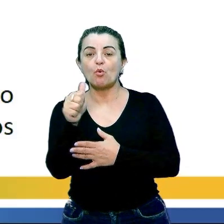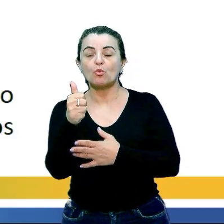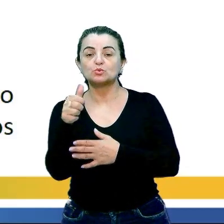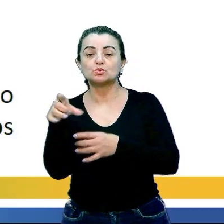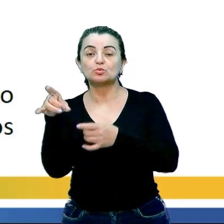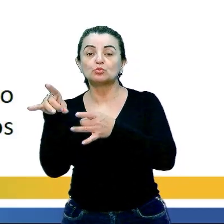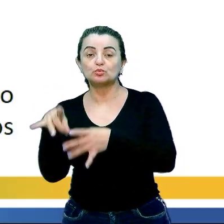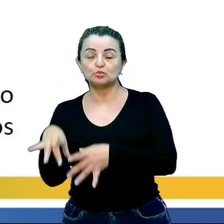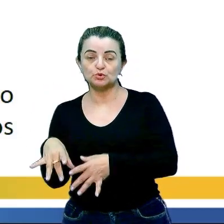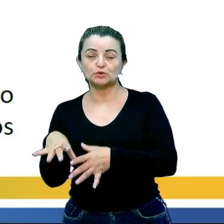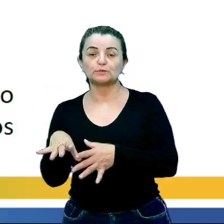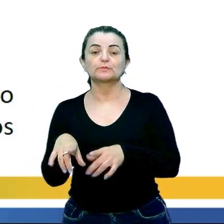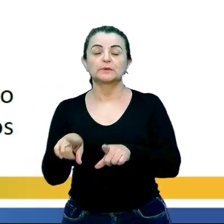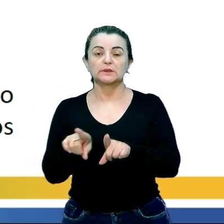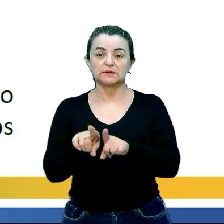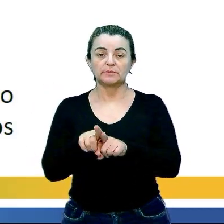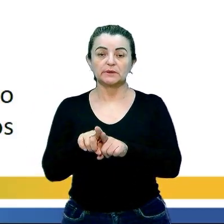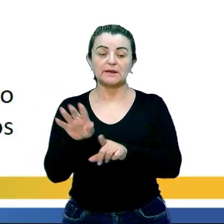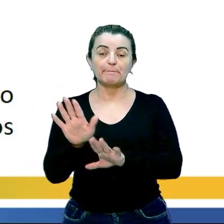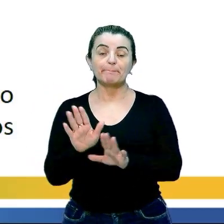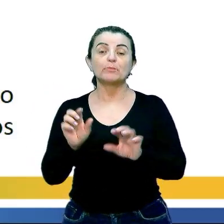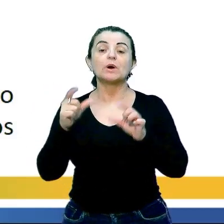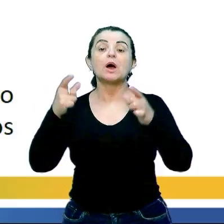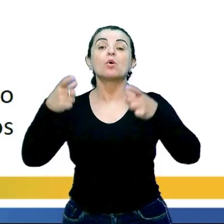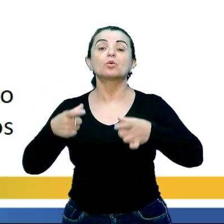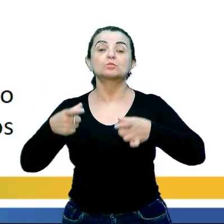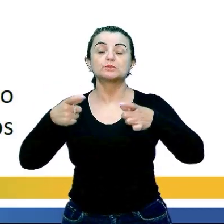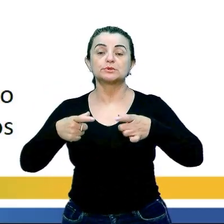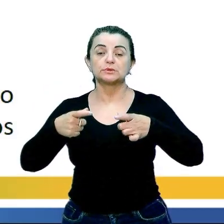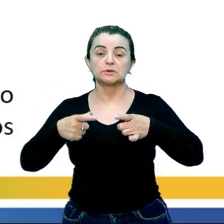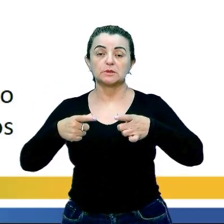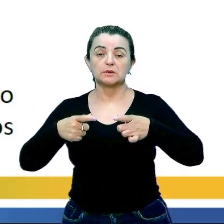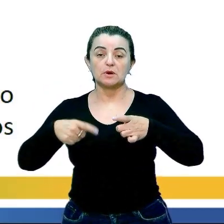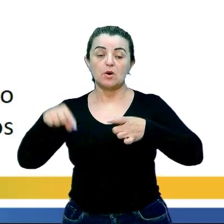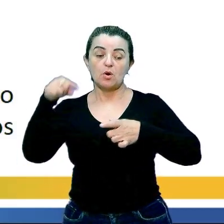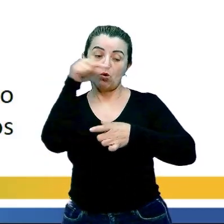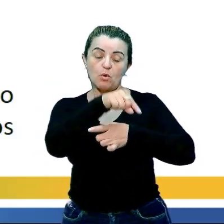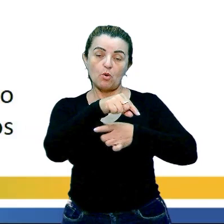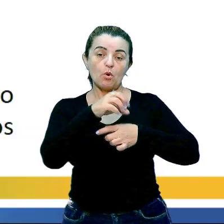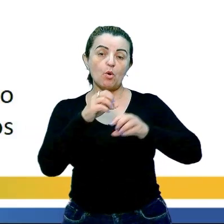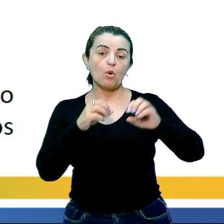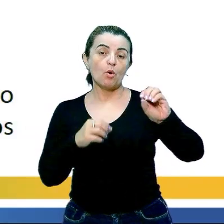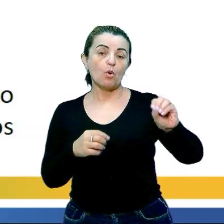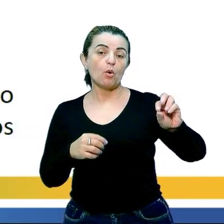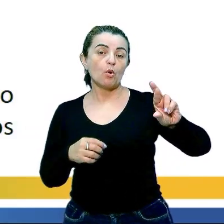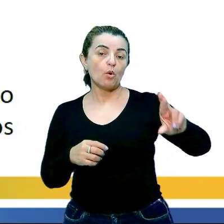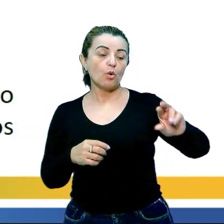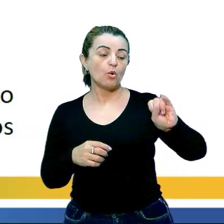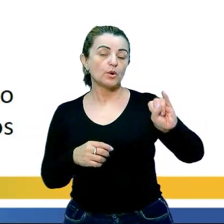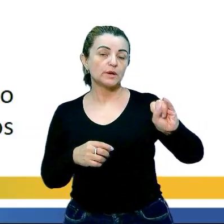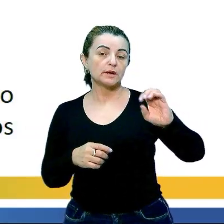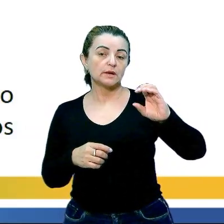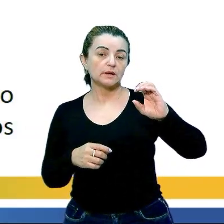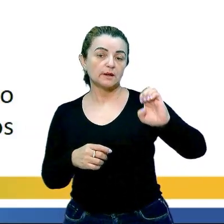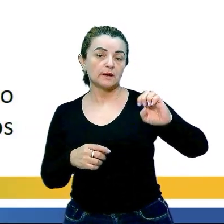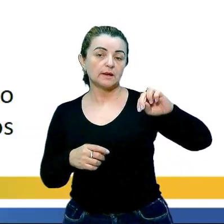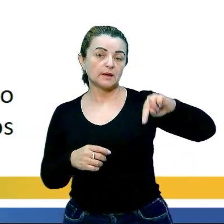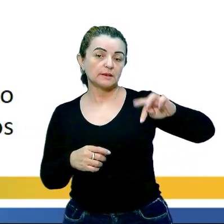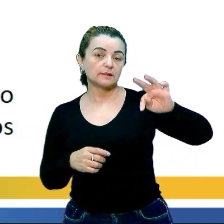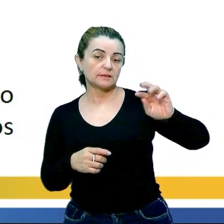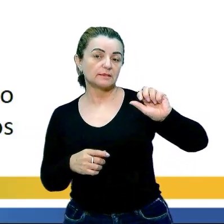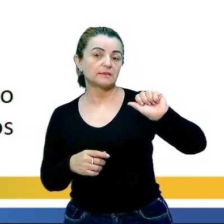parte oriental, né? Lembra que foi dividido, né? O Diocleciano divide em parte do Oriente